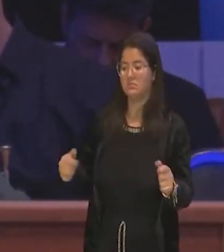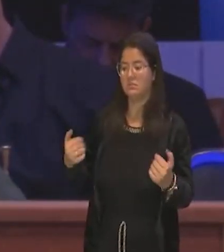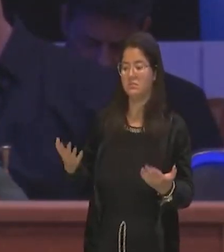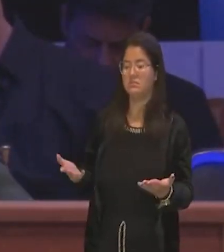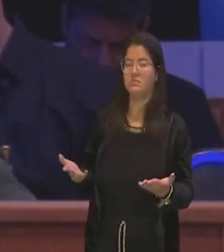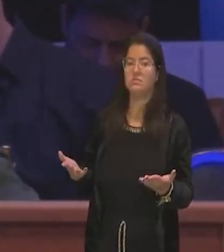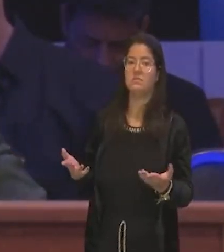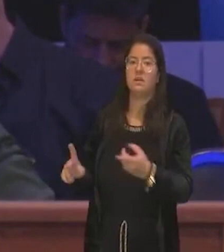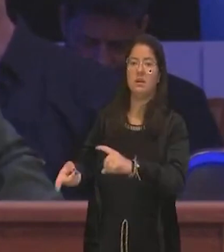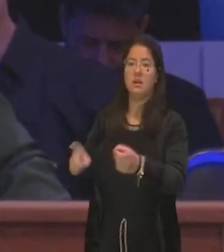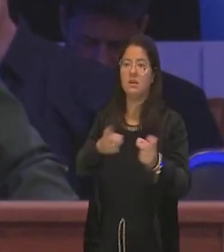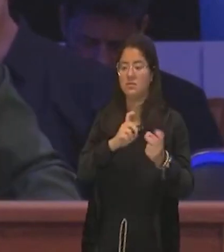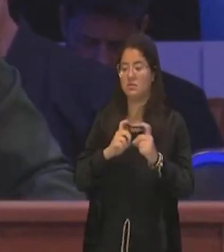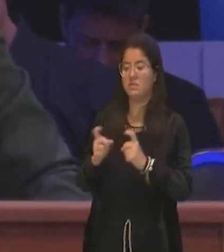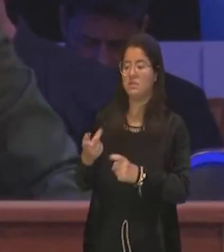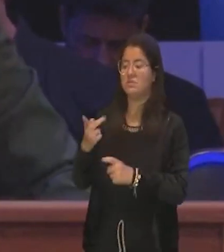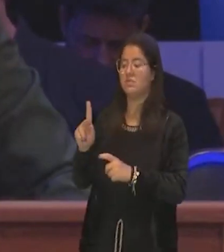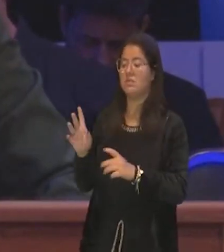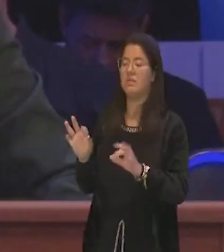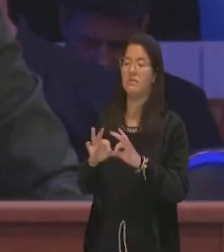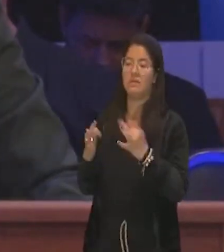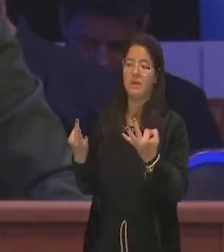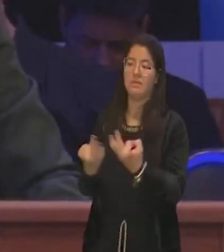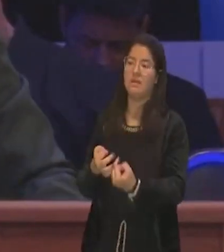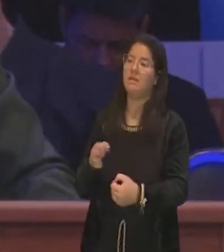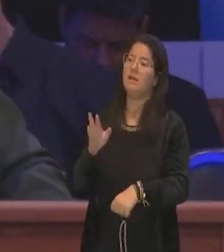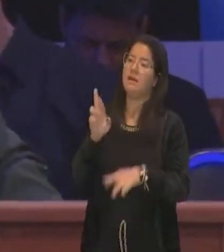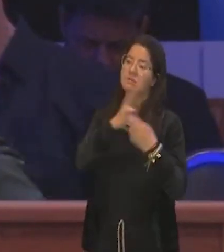do governo da sua casa compete a cada um.